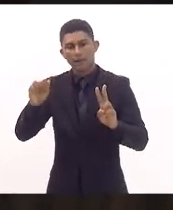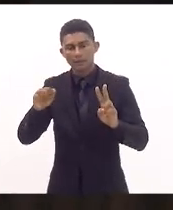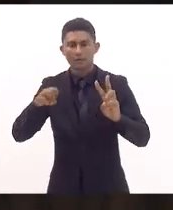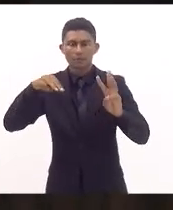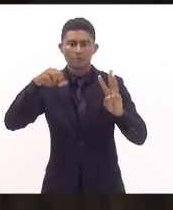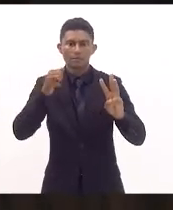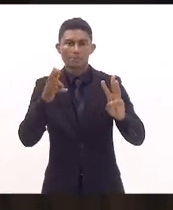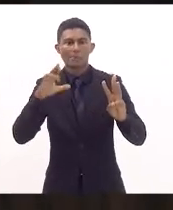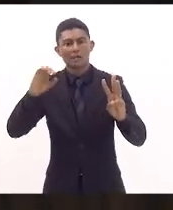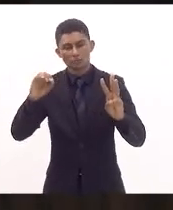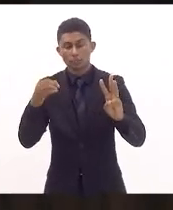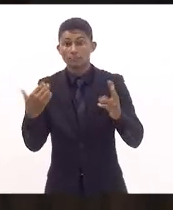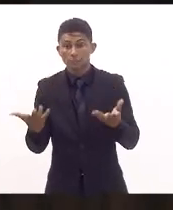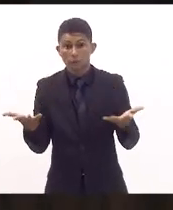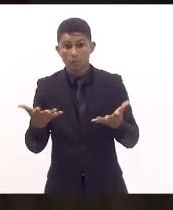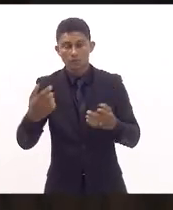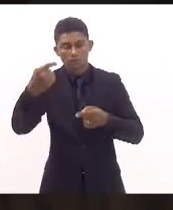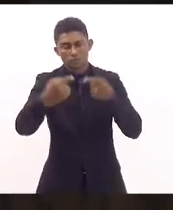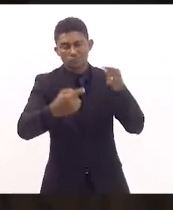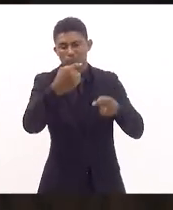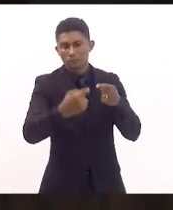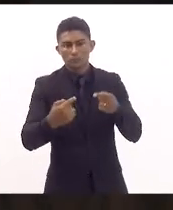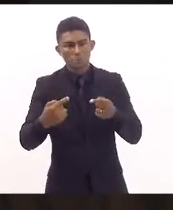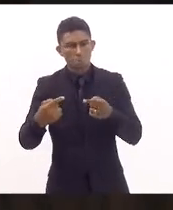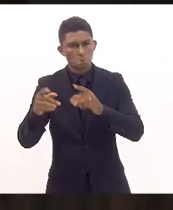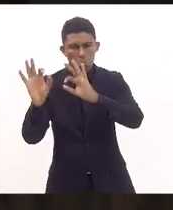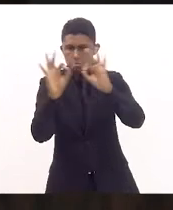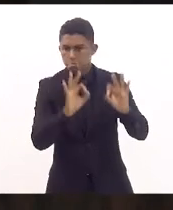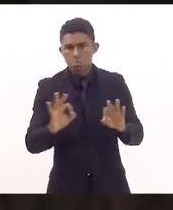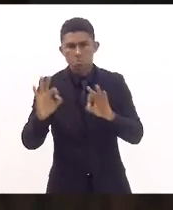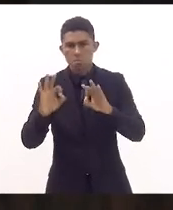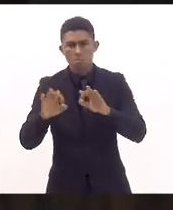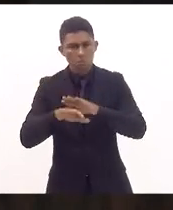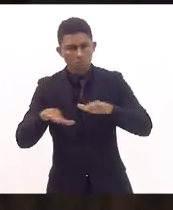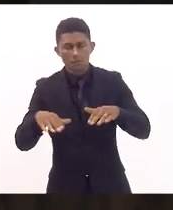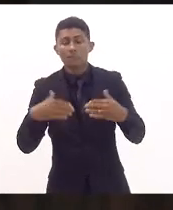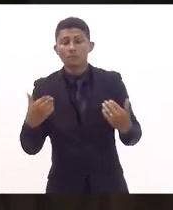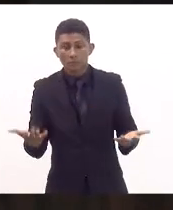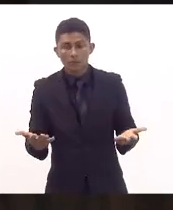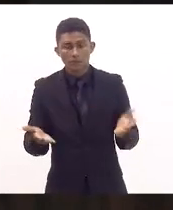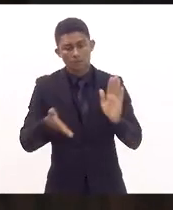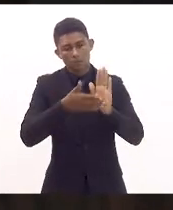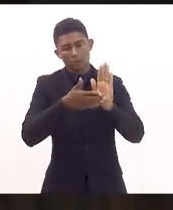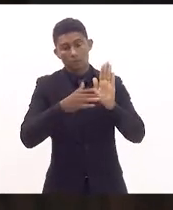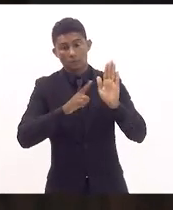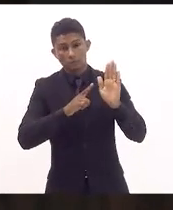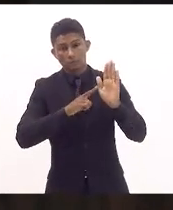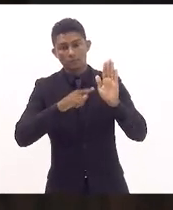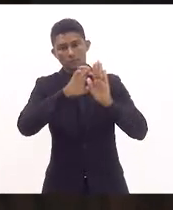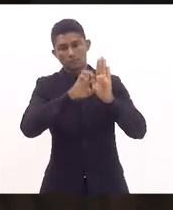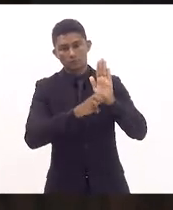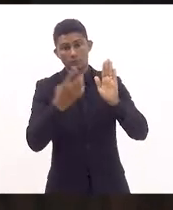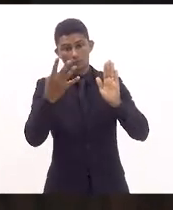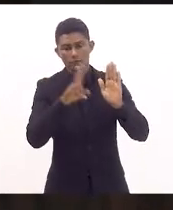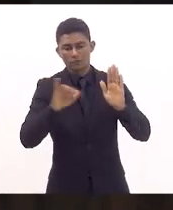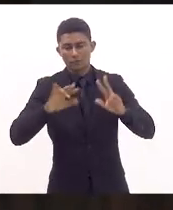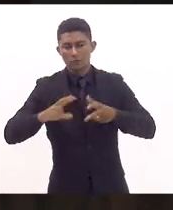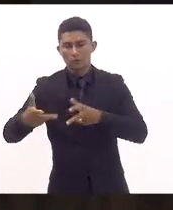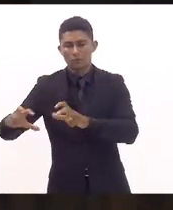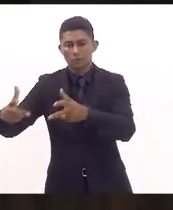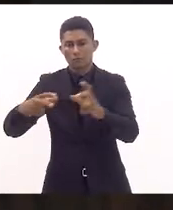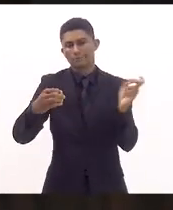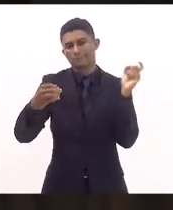Márcio Canella. Em discussão. Não havendo quem queira discutir, encerrada a discussão, a presente proposta recebeu 4 emendas e retorna às